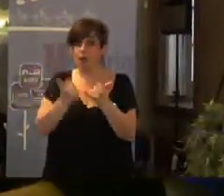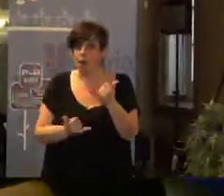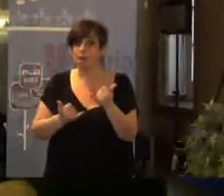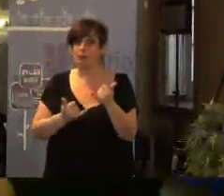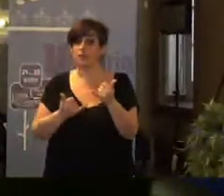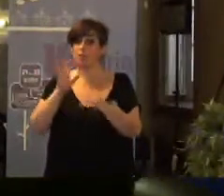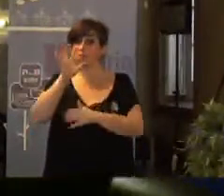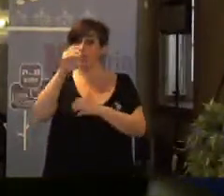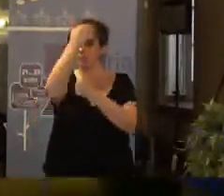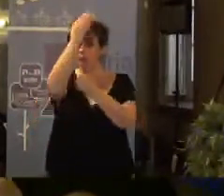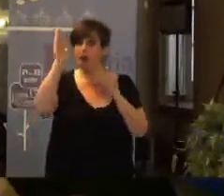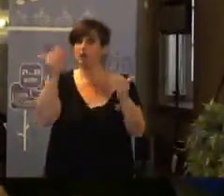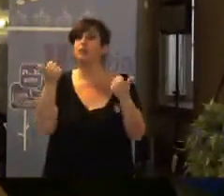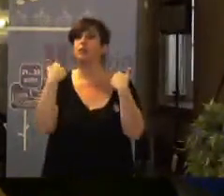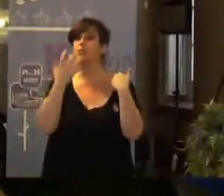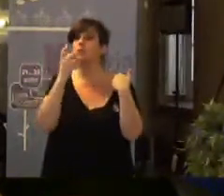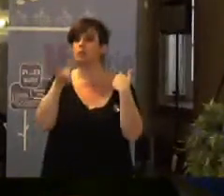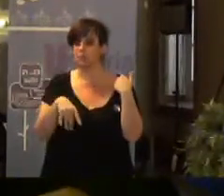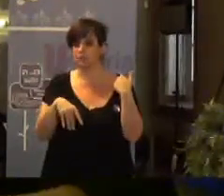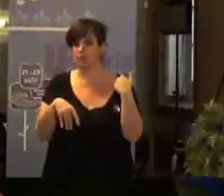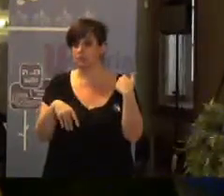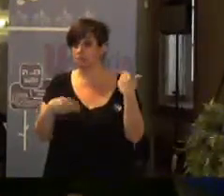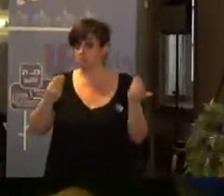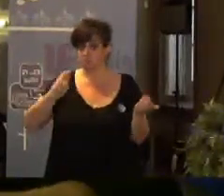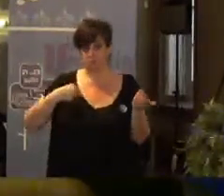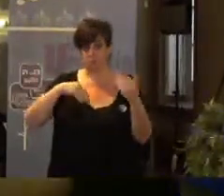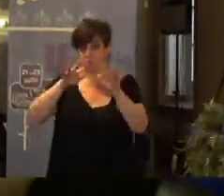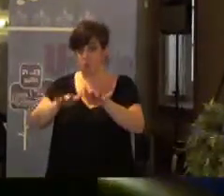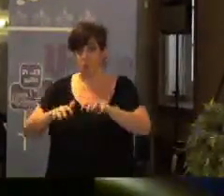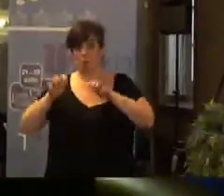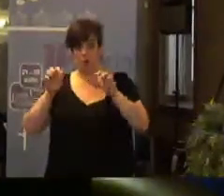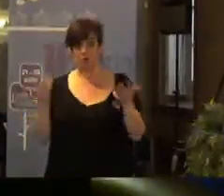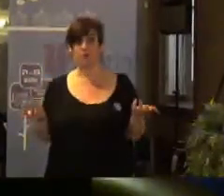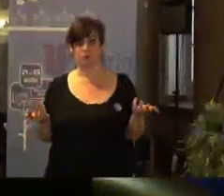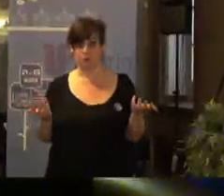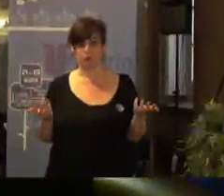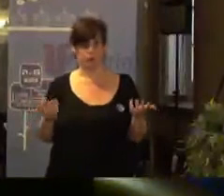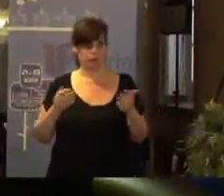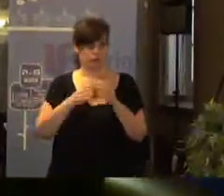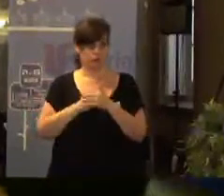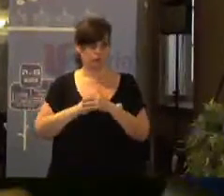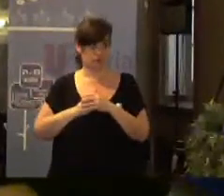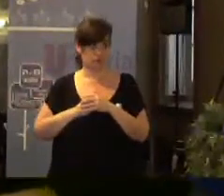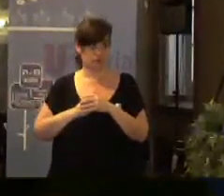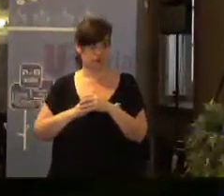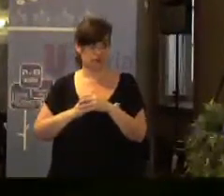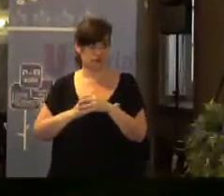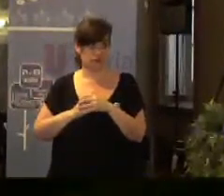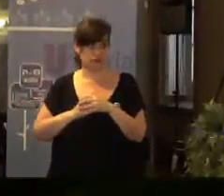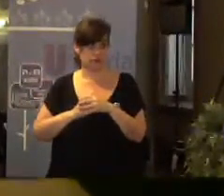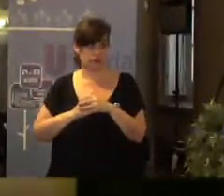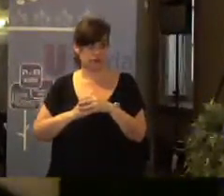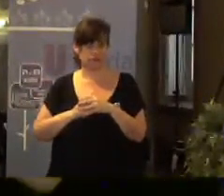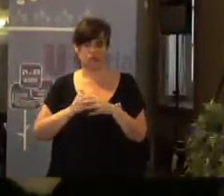e para a estabilidade da maioria parlamentar e para os limites da maioria parlamentar. E